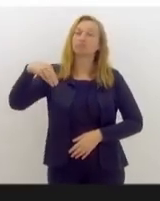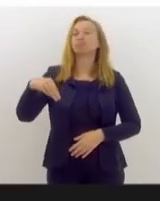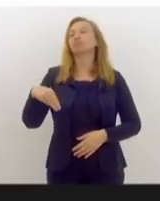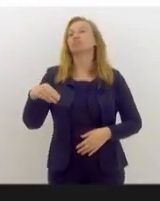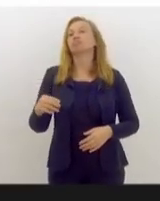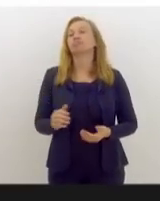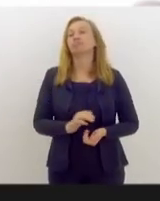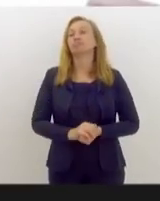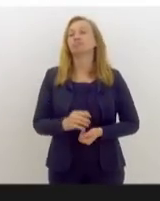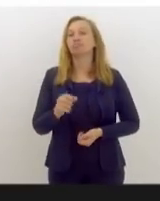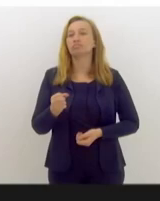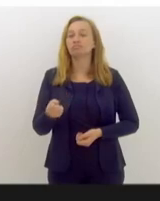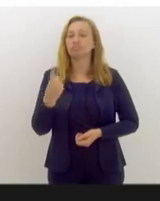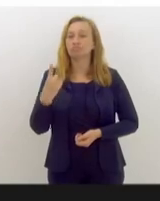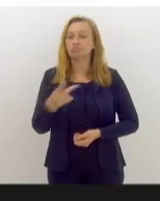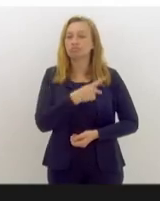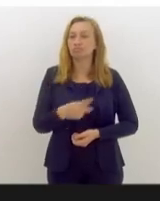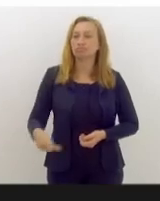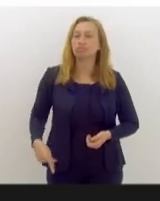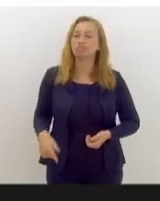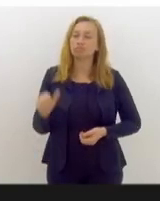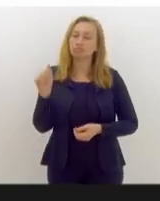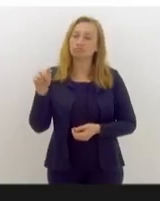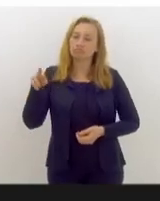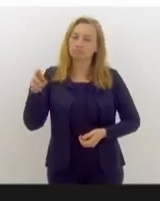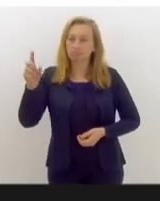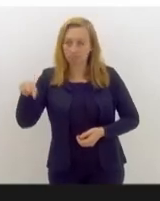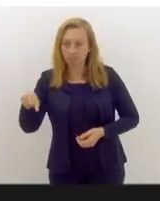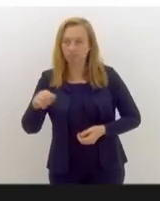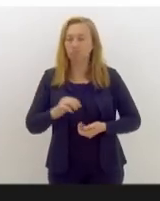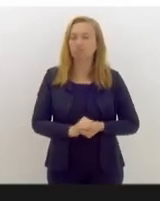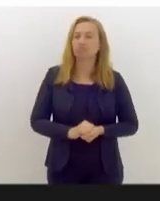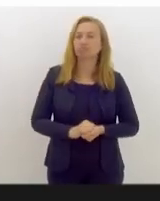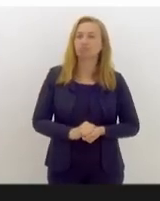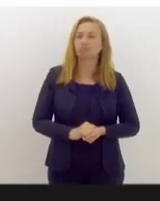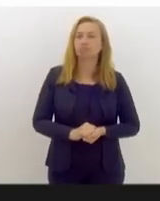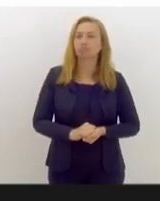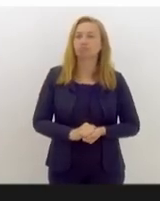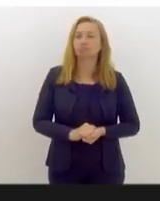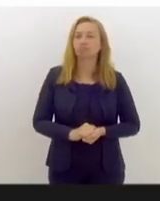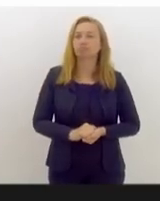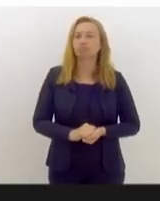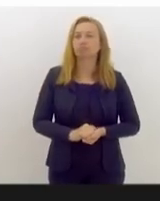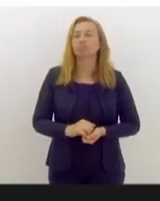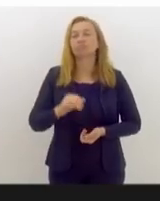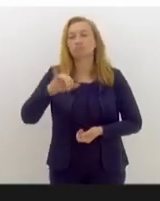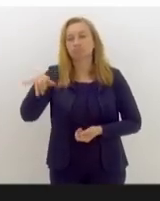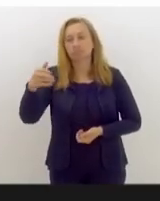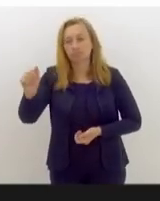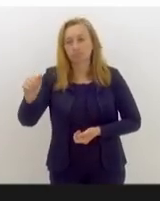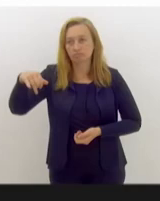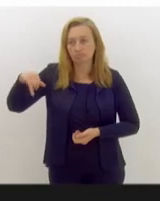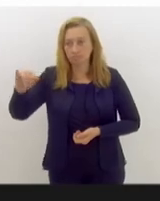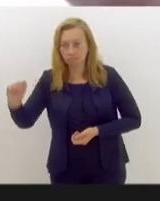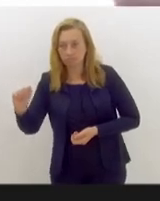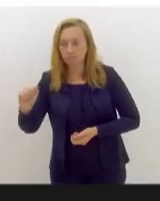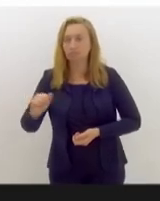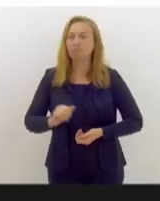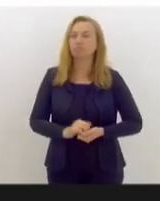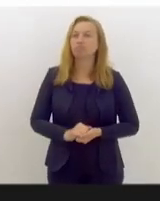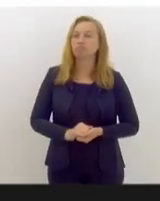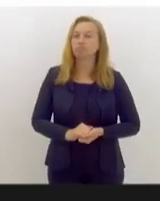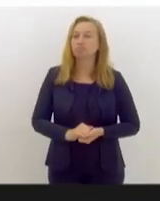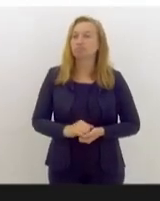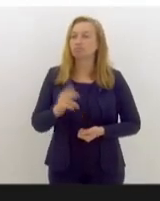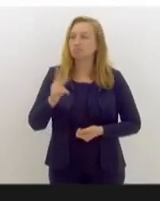ex-presidente André Marinho, eu falo da ex-presidente Janaína, professora Janaína Menezes e